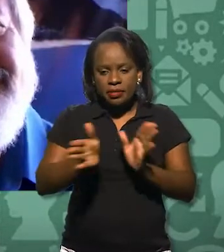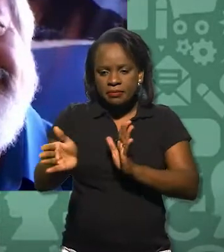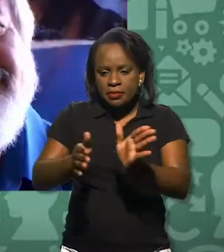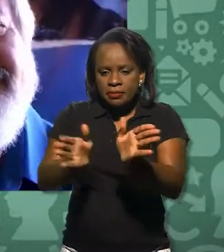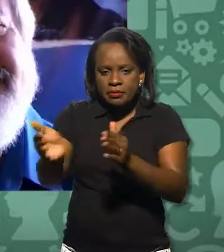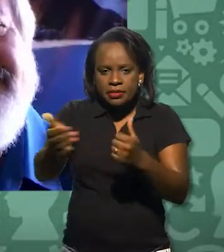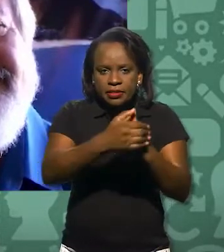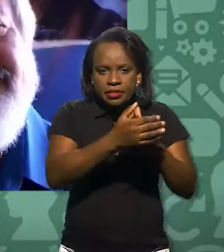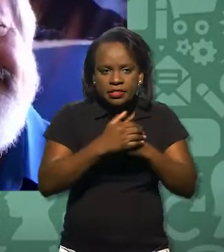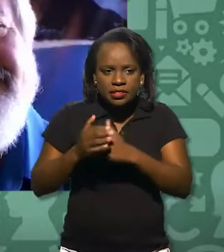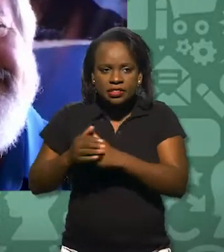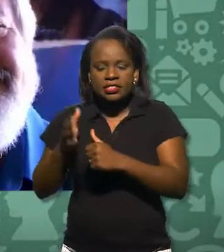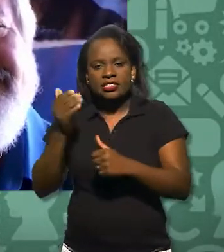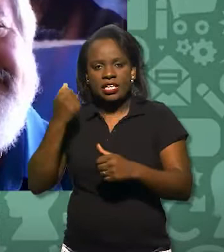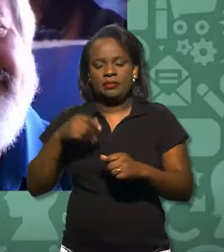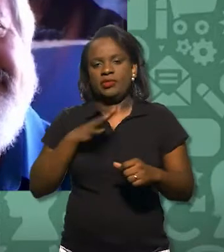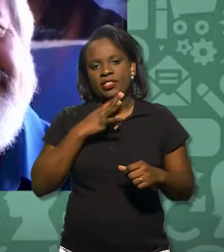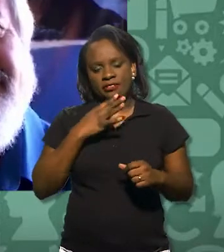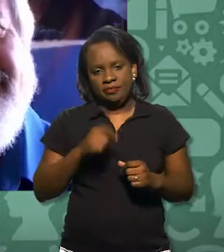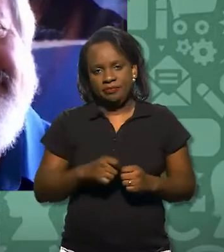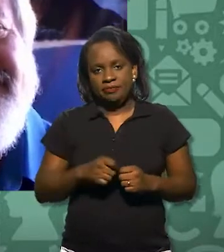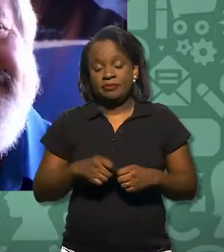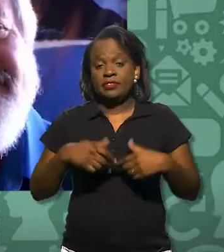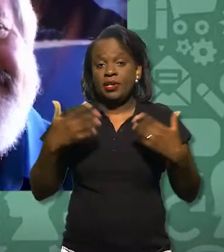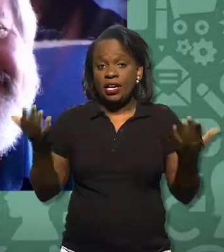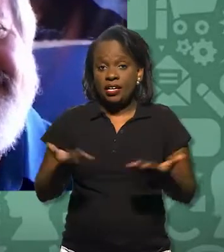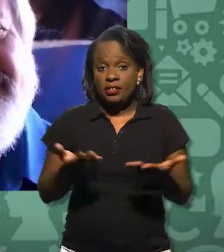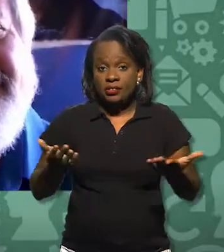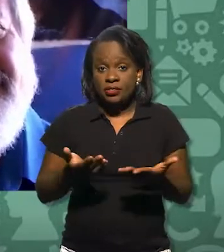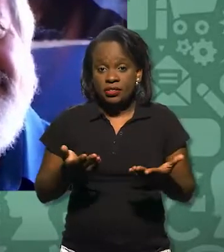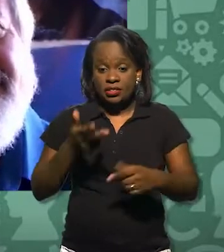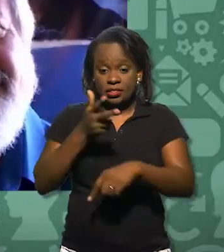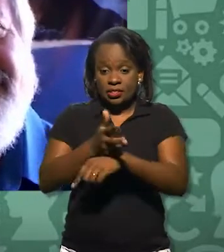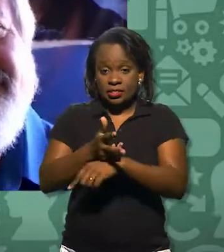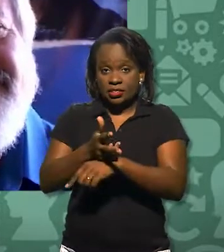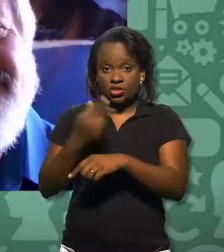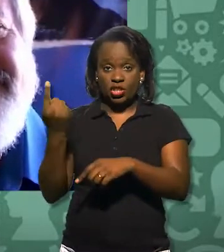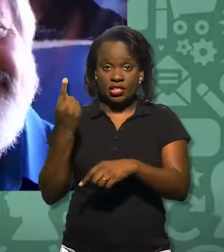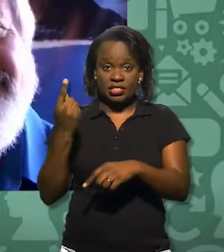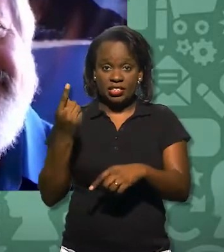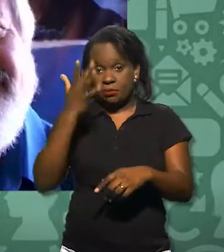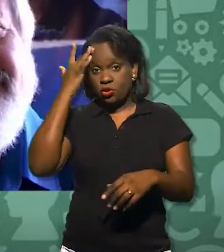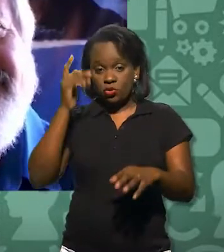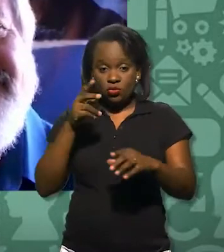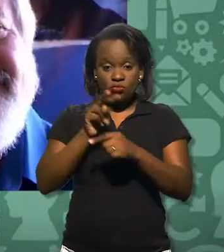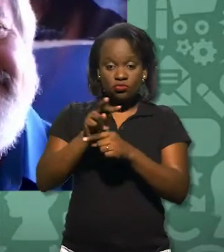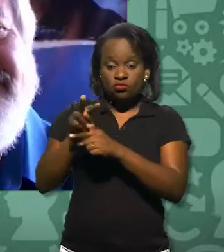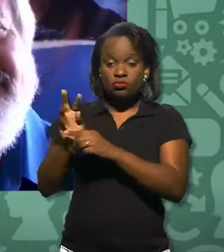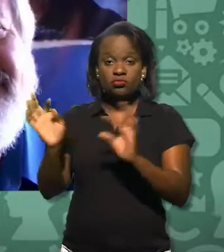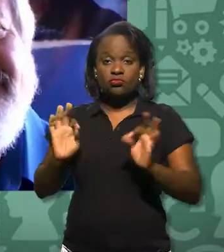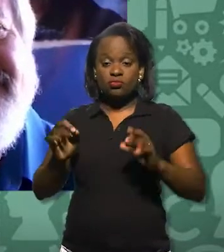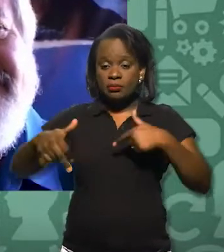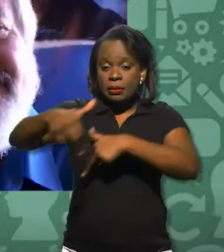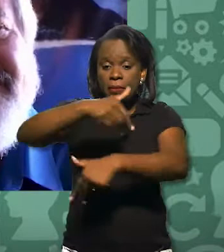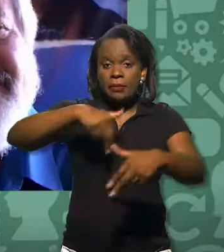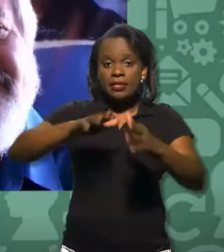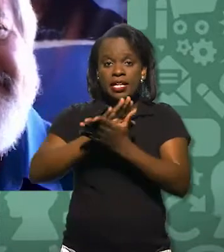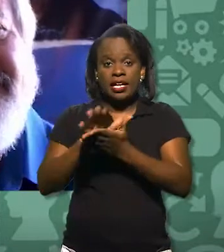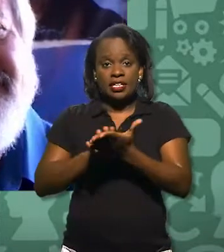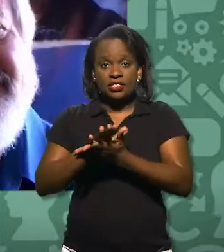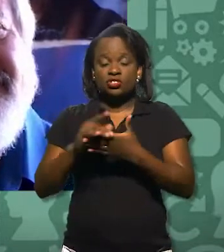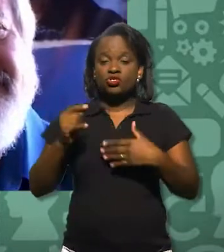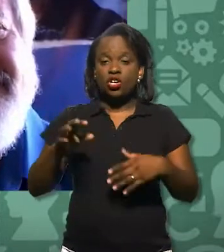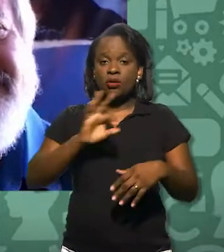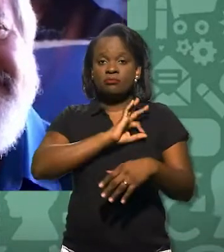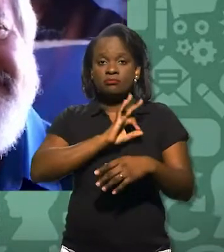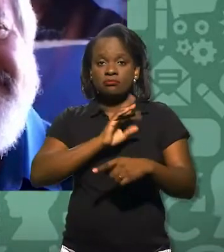cada cantinho daquela floresta, então eles ficavam escondidos. Agora, as câmeras estão sozinhas, não tem mais ninguém passando por ali, só os